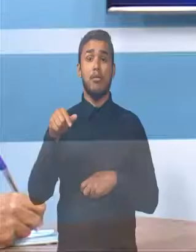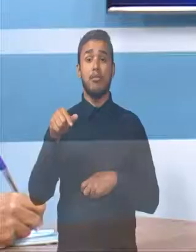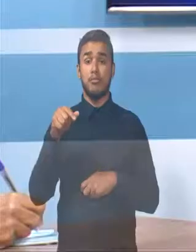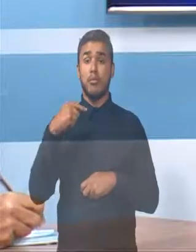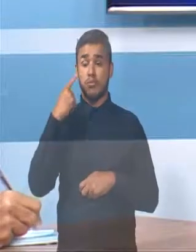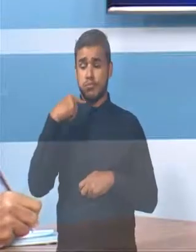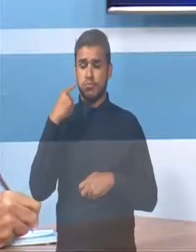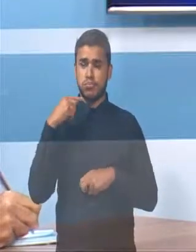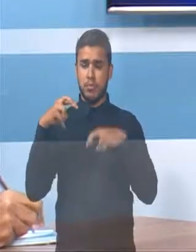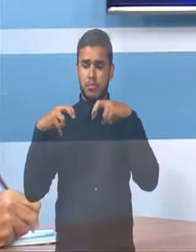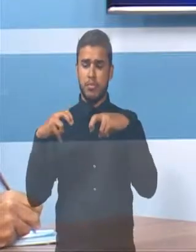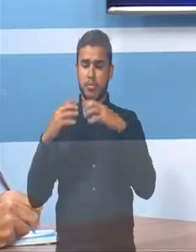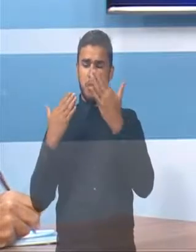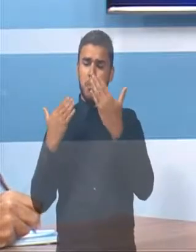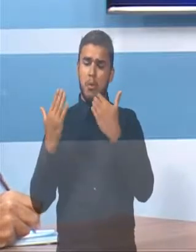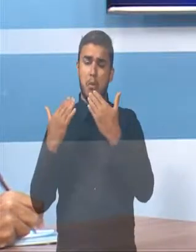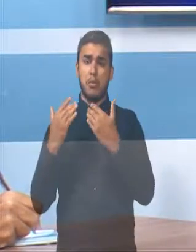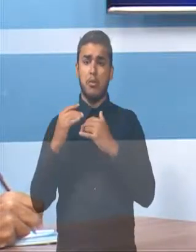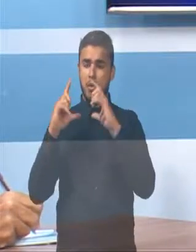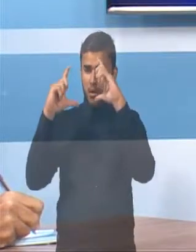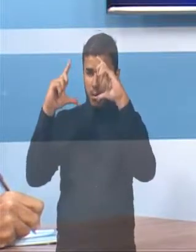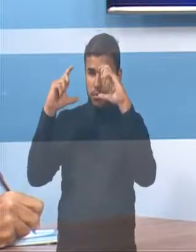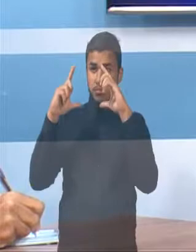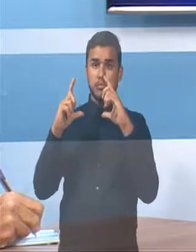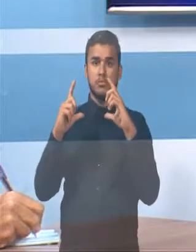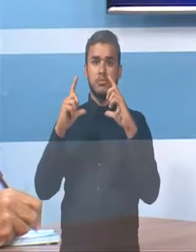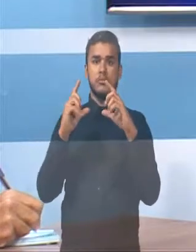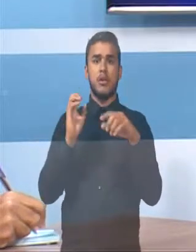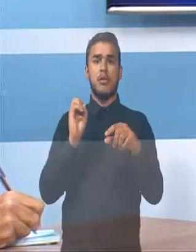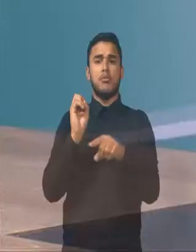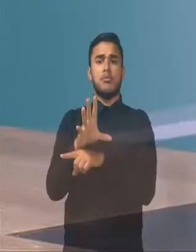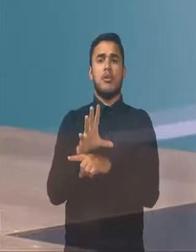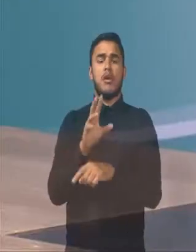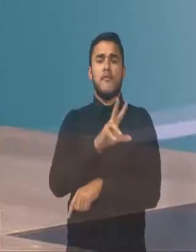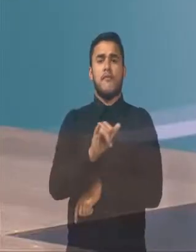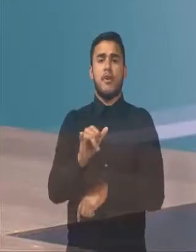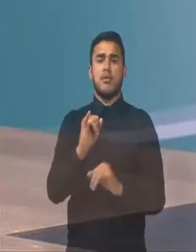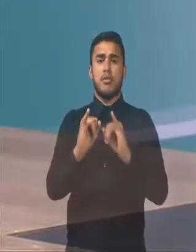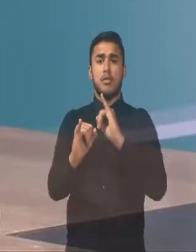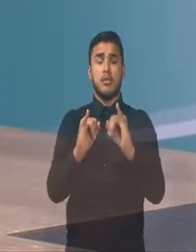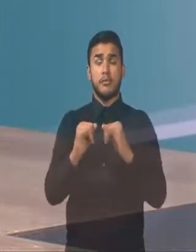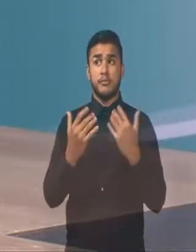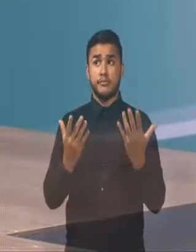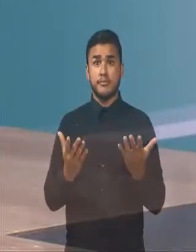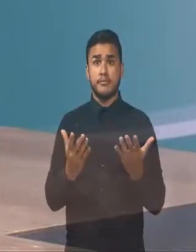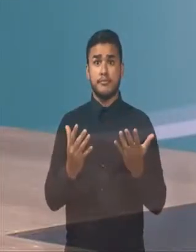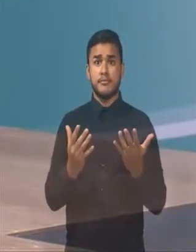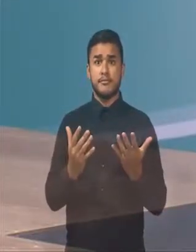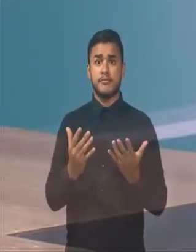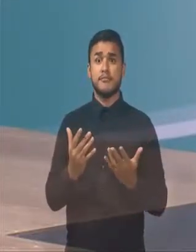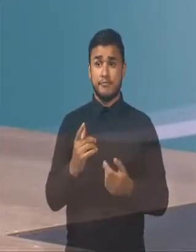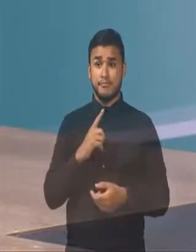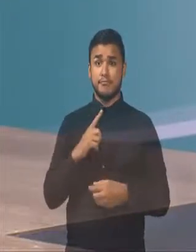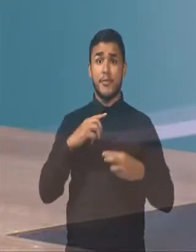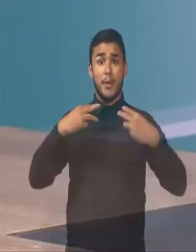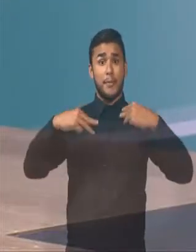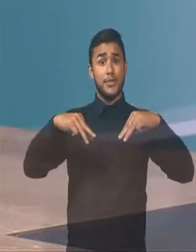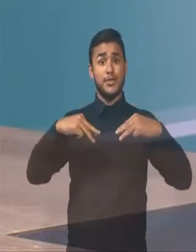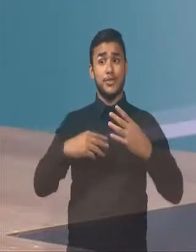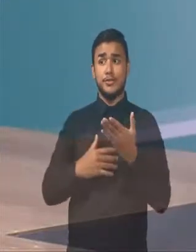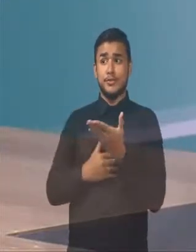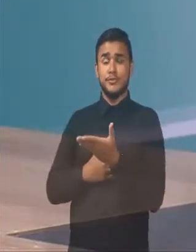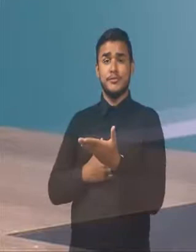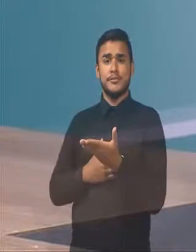país, pautou todo mundo. É para o bem e para o mal? Eu acho que é sempre para o bem,